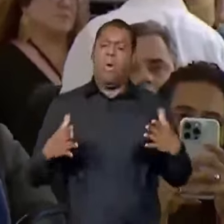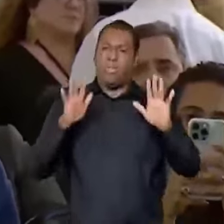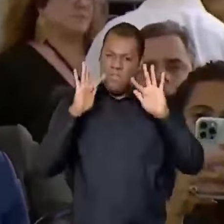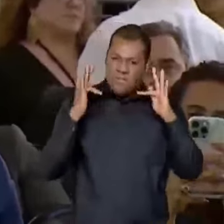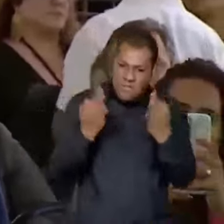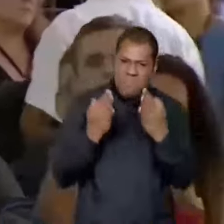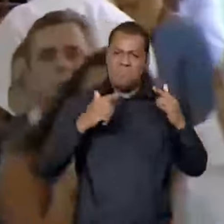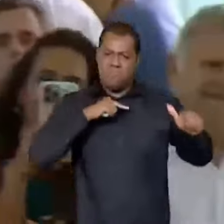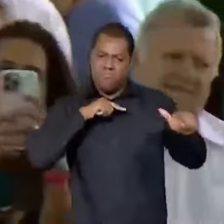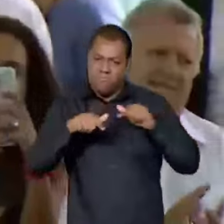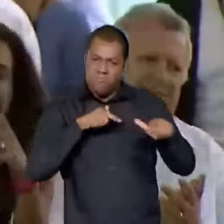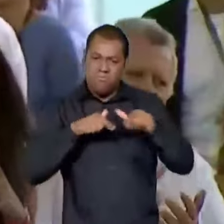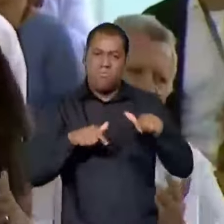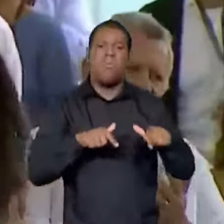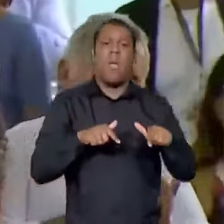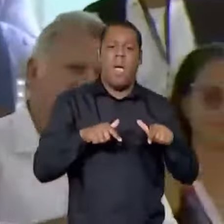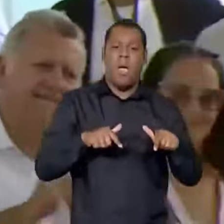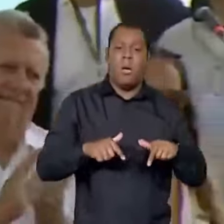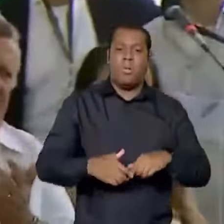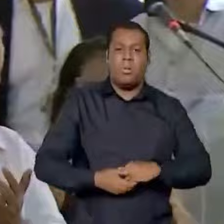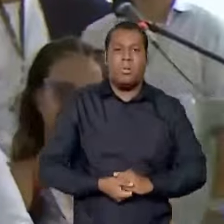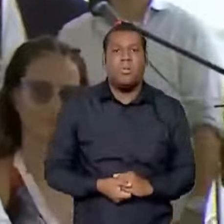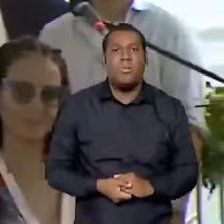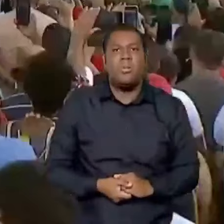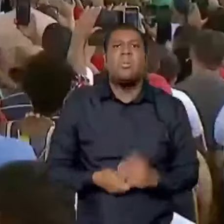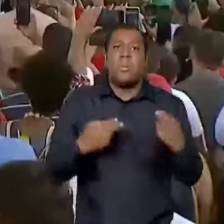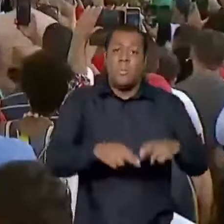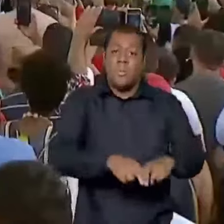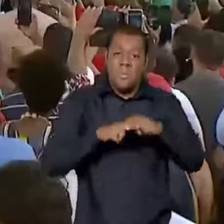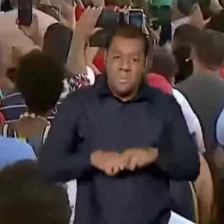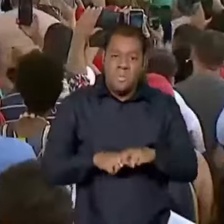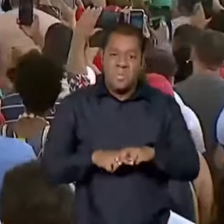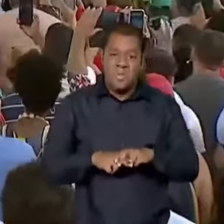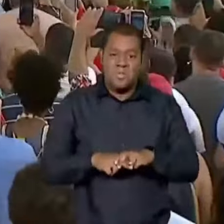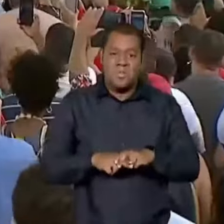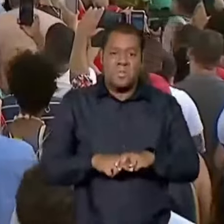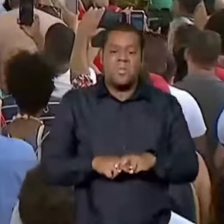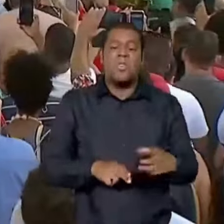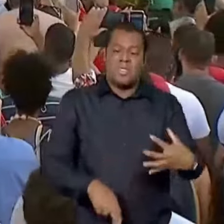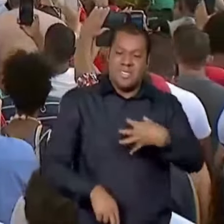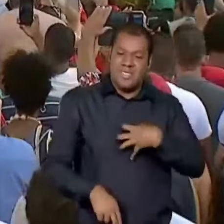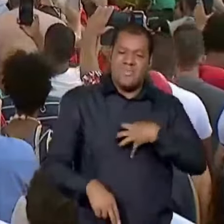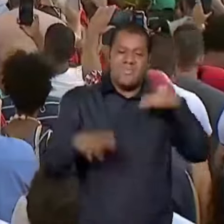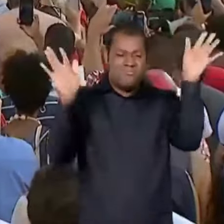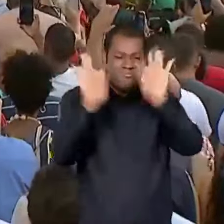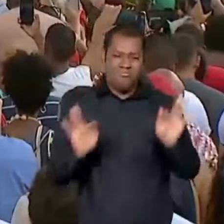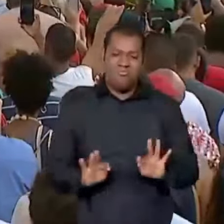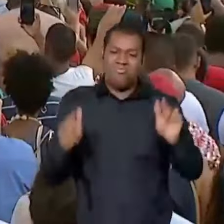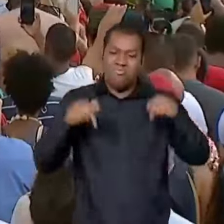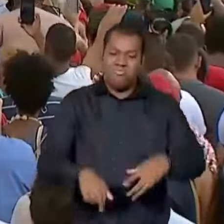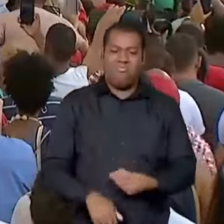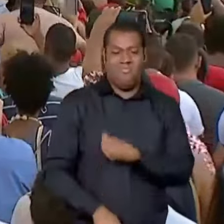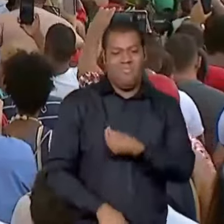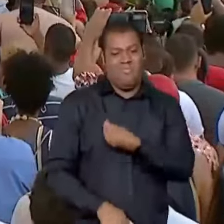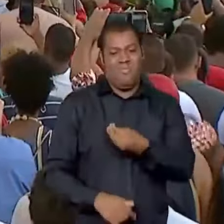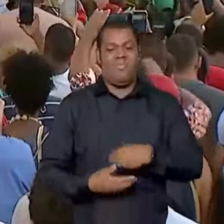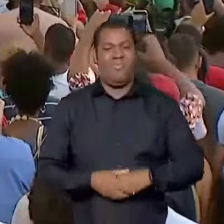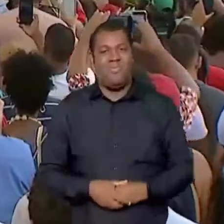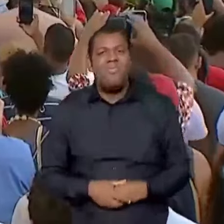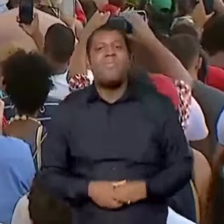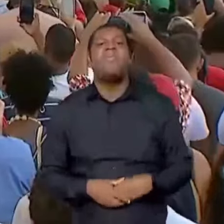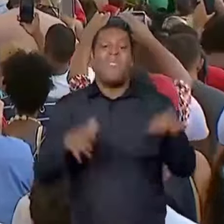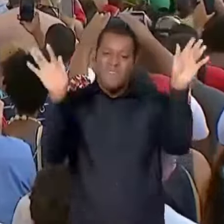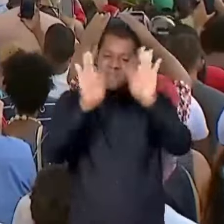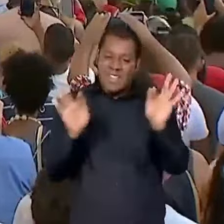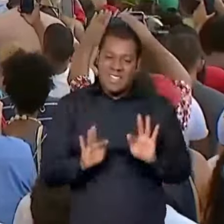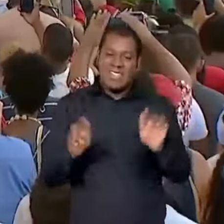gente trabalhador. Então é por isso que eu estou feliz, prefeito, de estar aqui. Estou feliz de